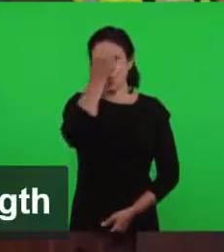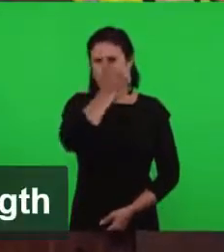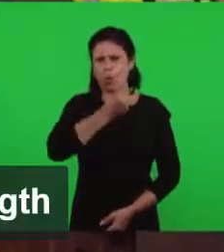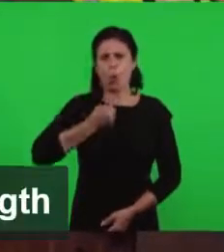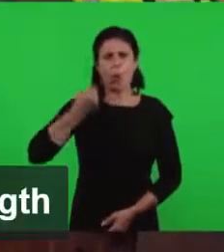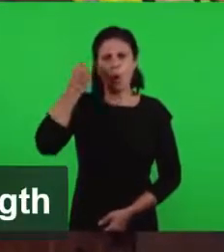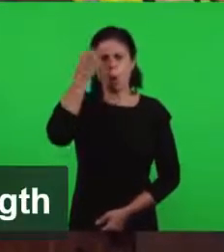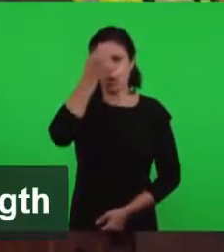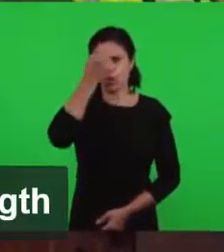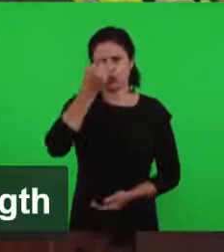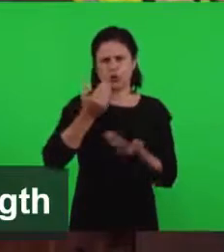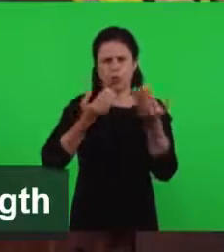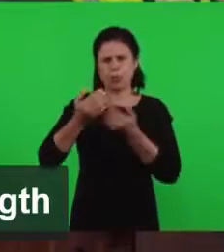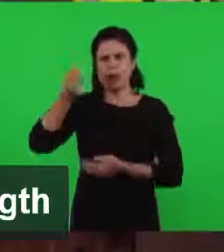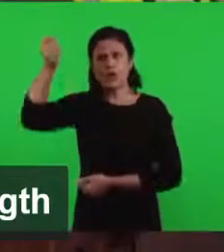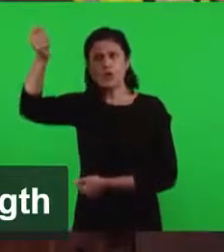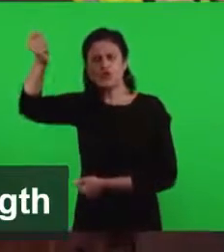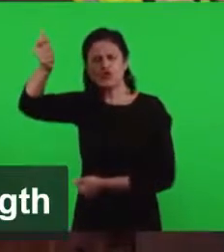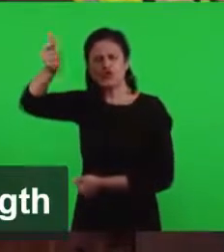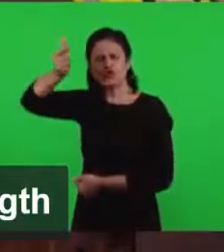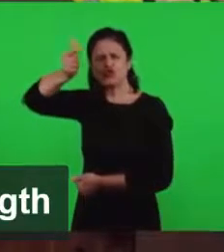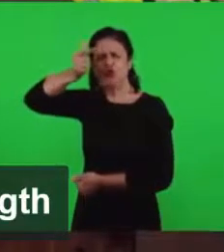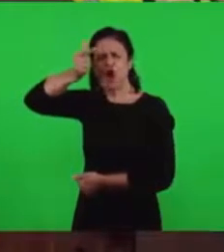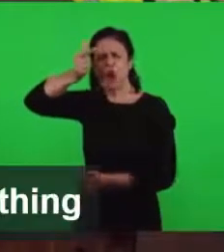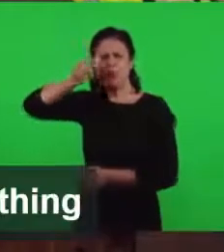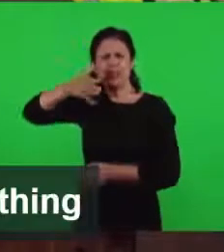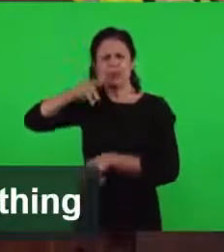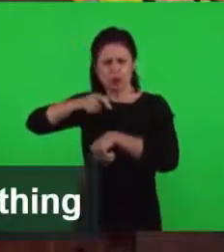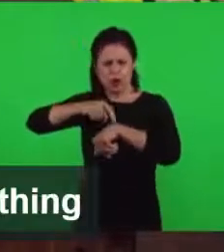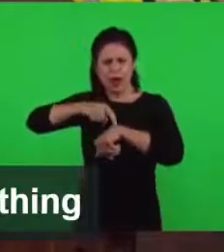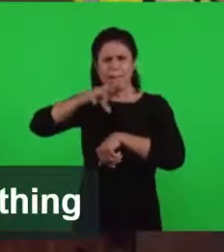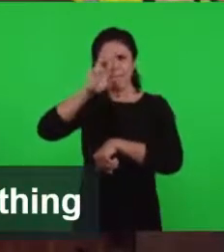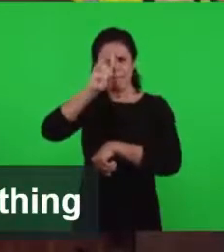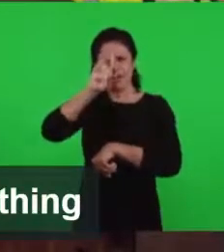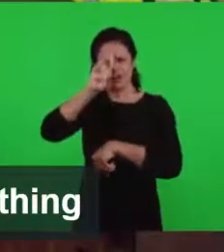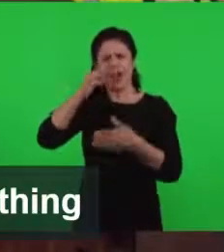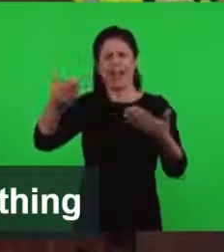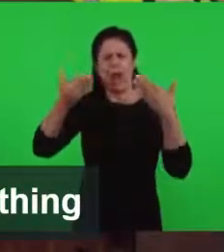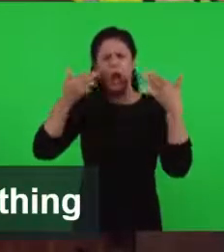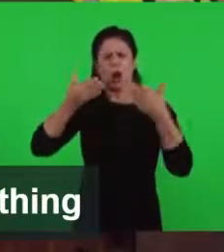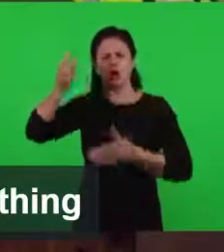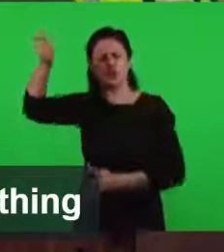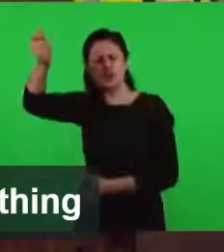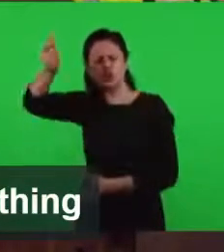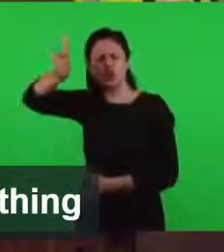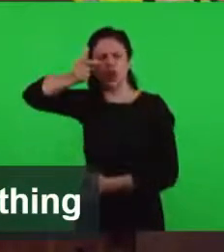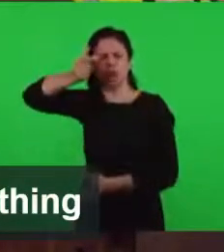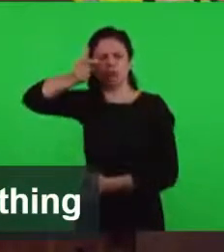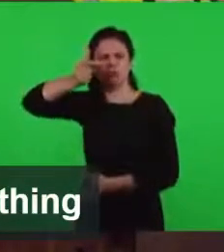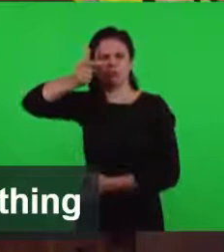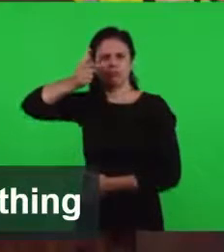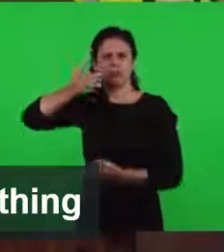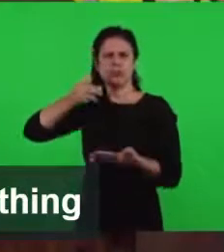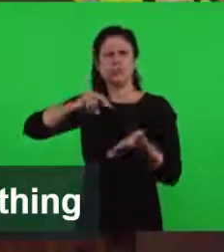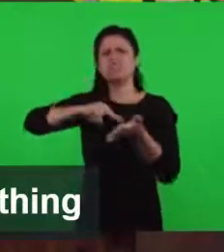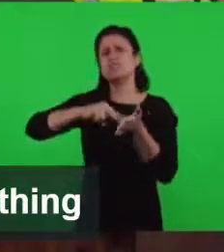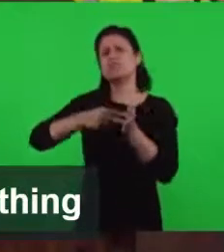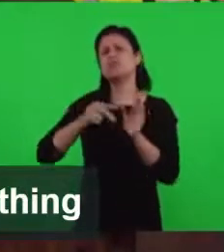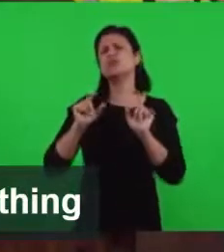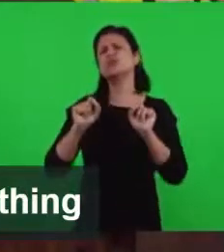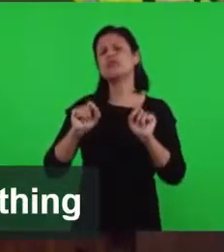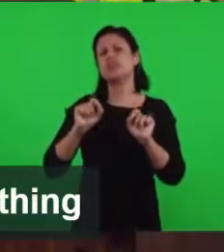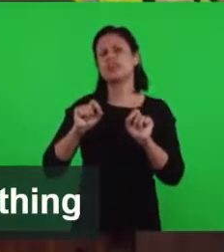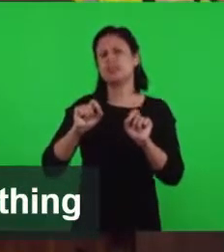como o sol na sua força é condescendente nada vai mudar nada